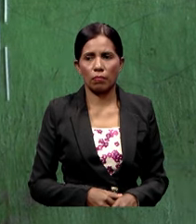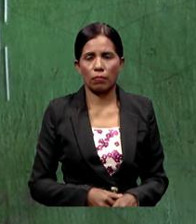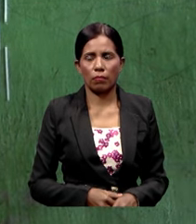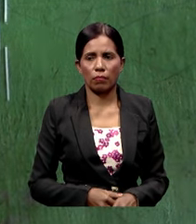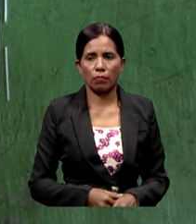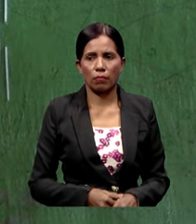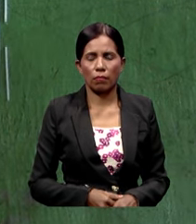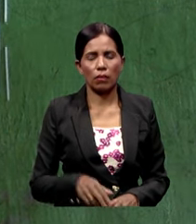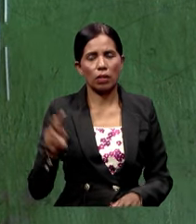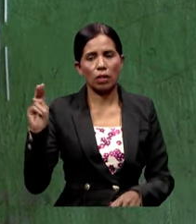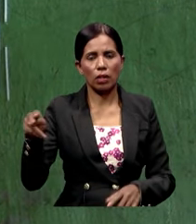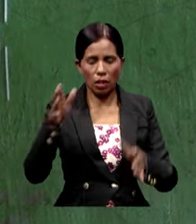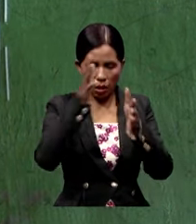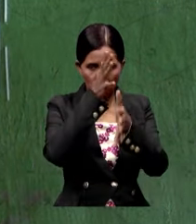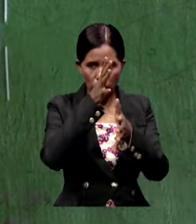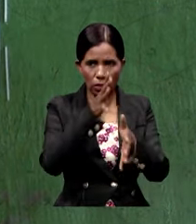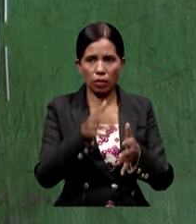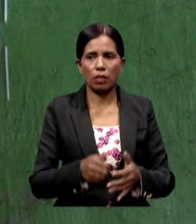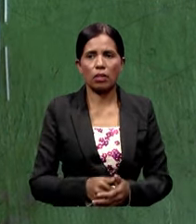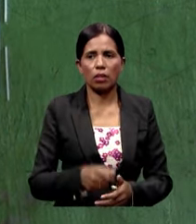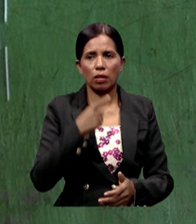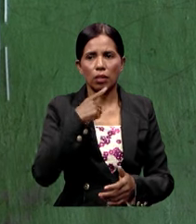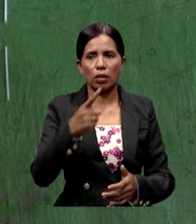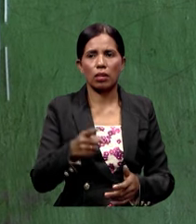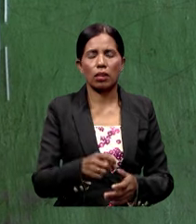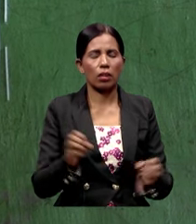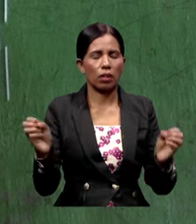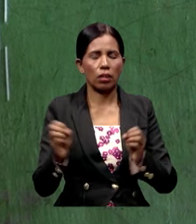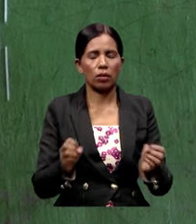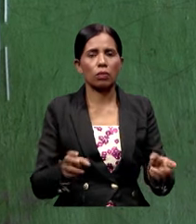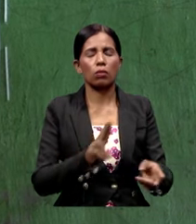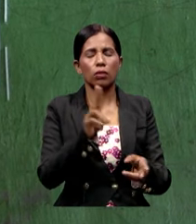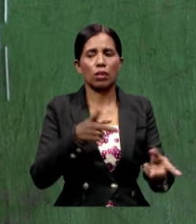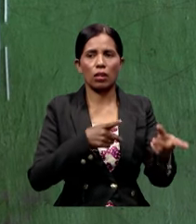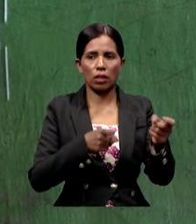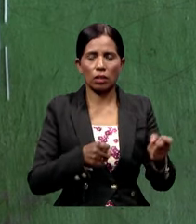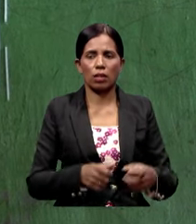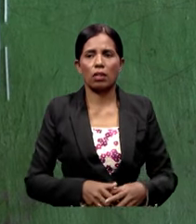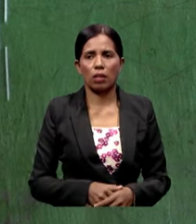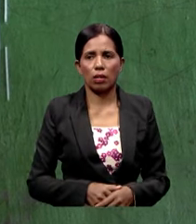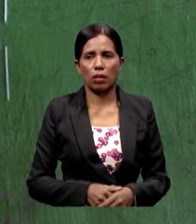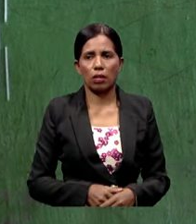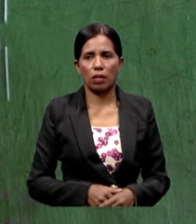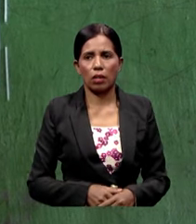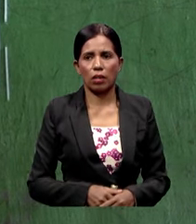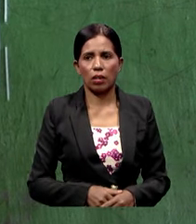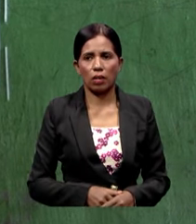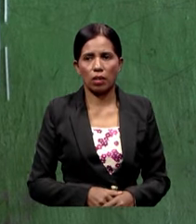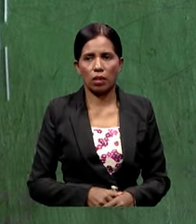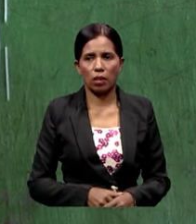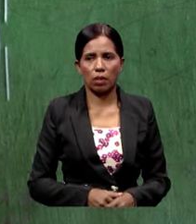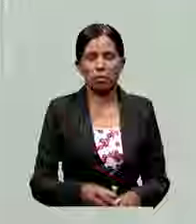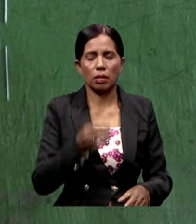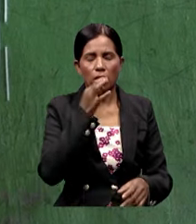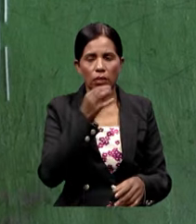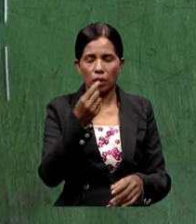ni katosan ni kai na kair ni konta de kair los kair kilat ki ka kair matraira rorta pel menos ni hante ito ma ni mate